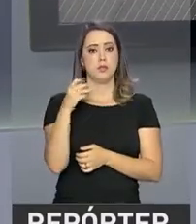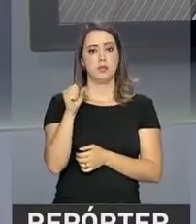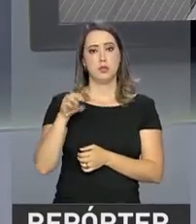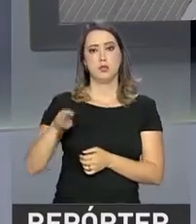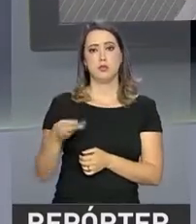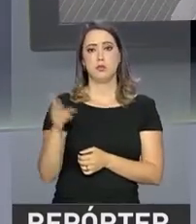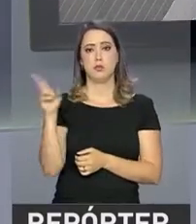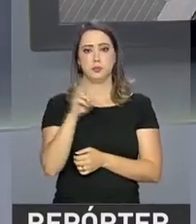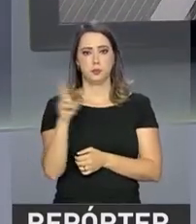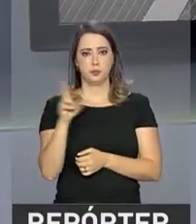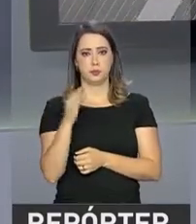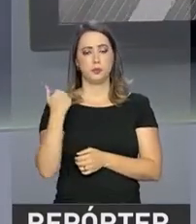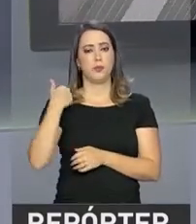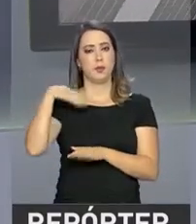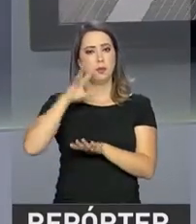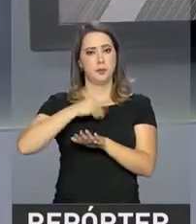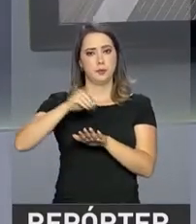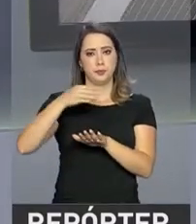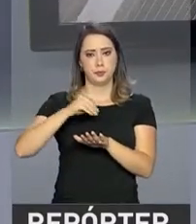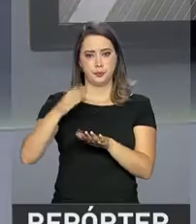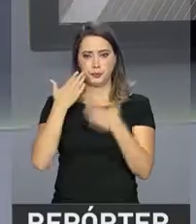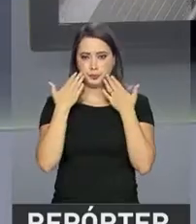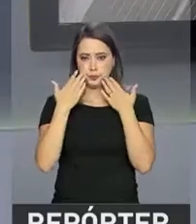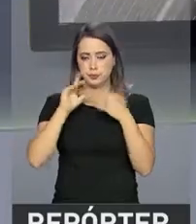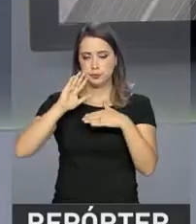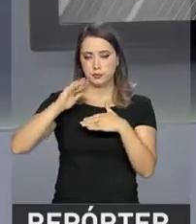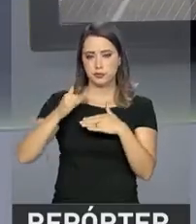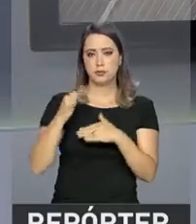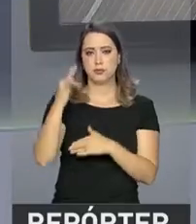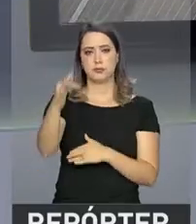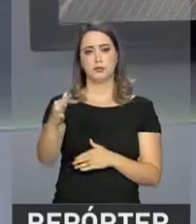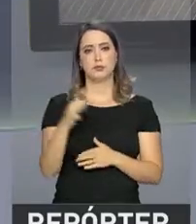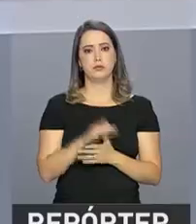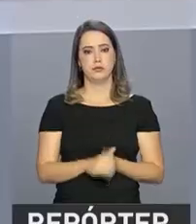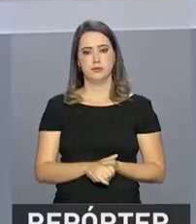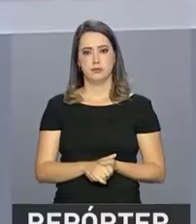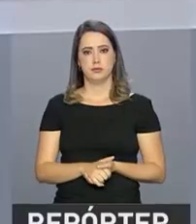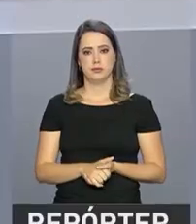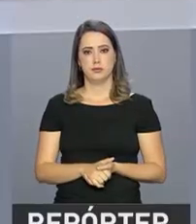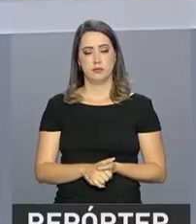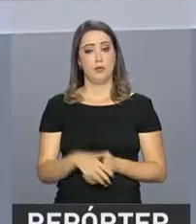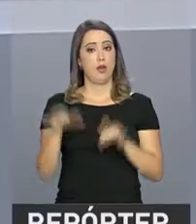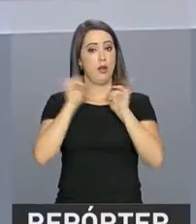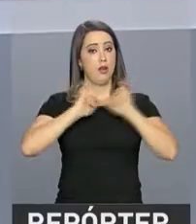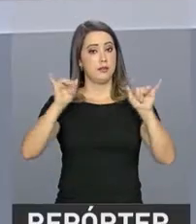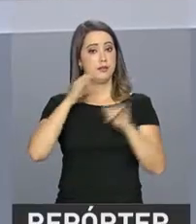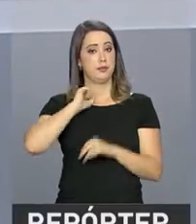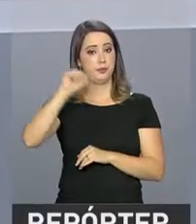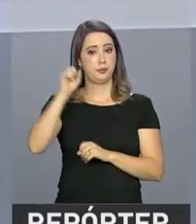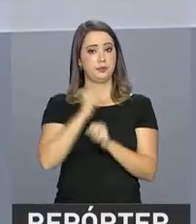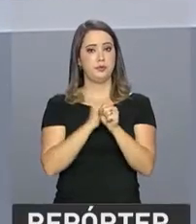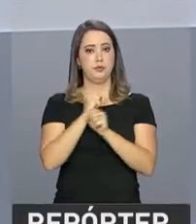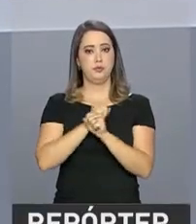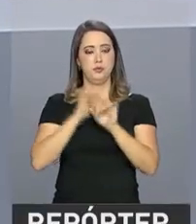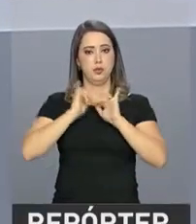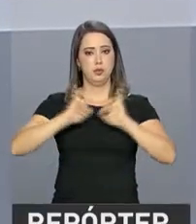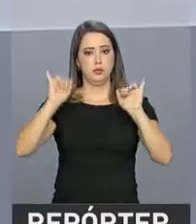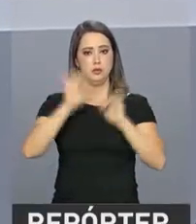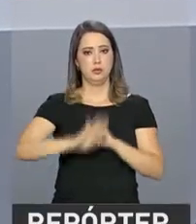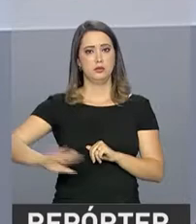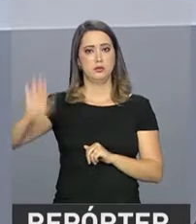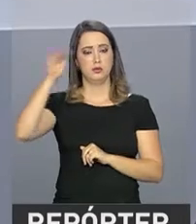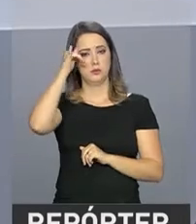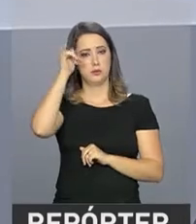R$ 38 milhões. Mais informações nas próximas edições aqui do Repórter NBR. Lançada em abril deste ano, a Campanha Nacional